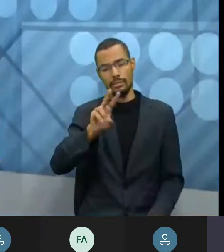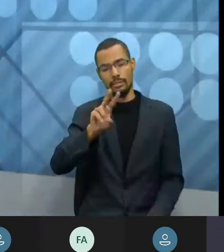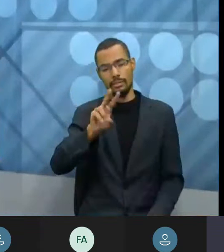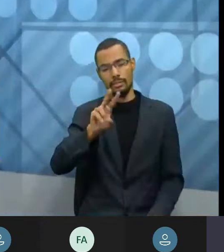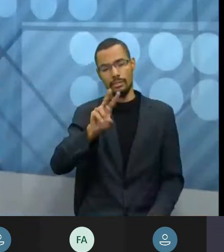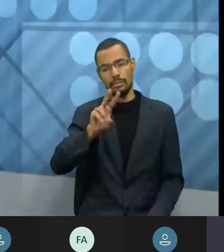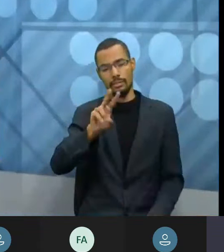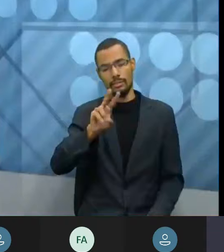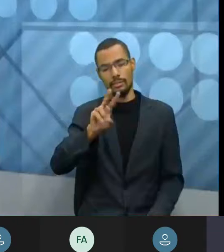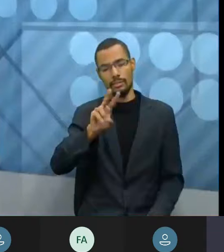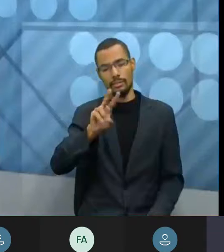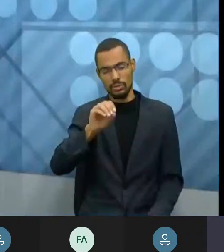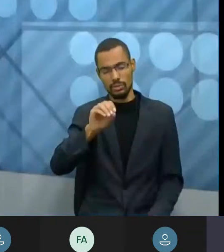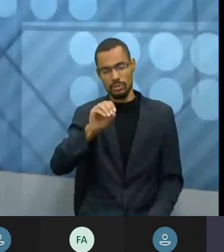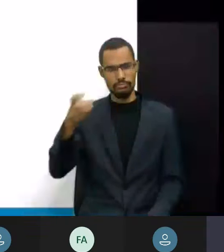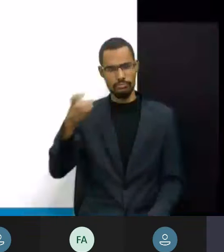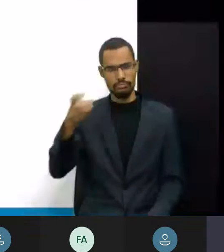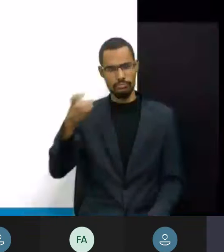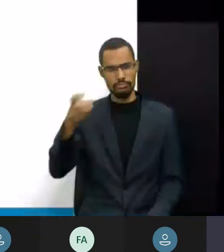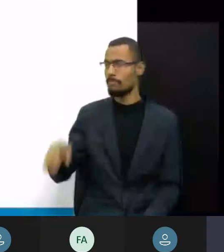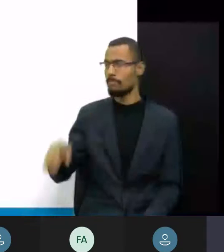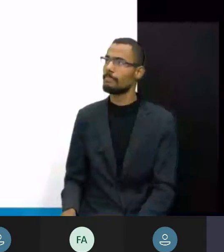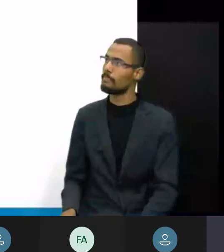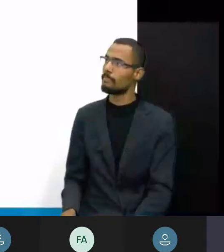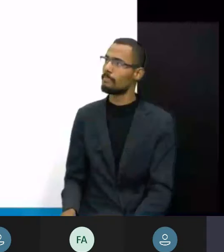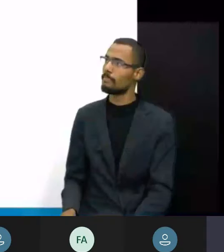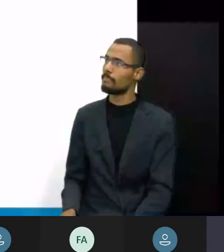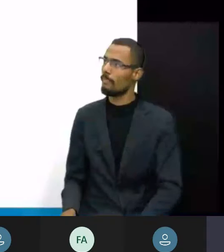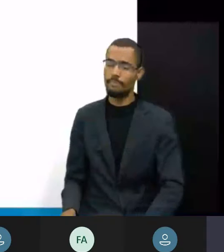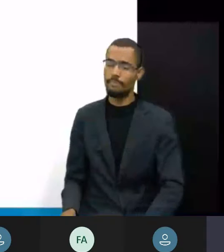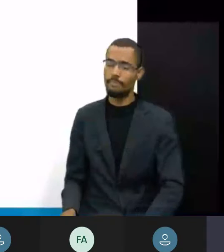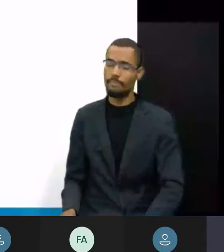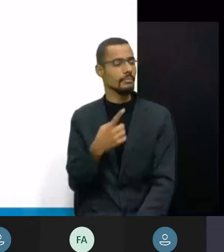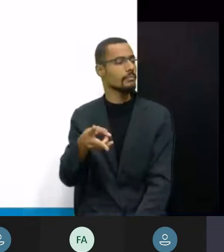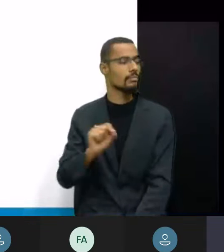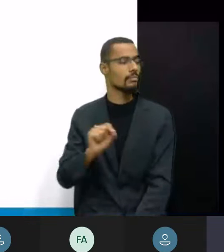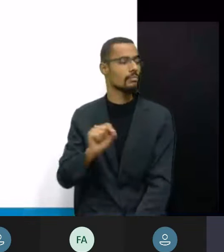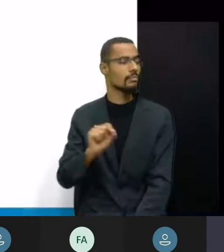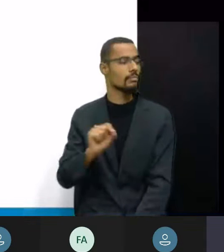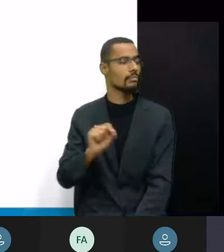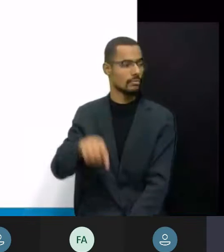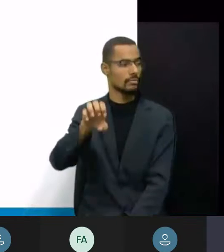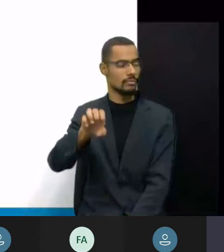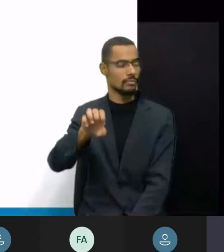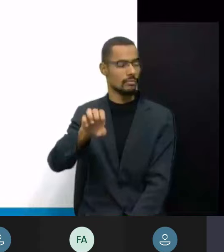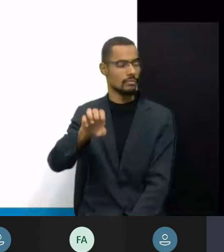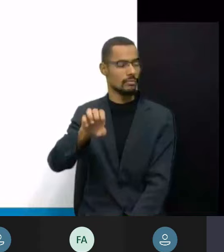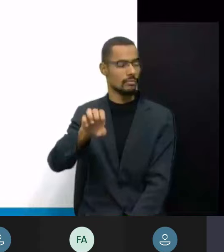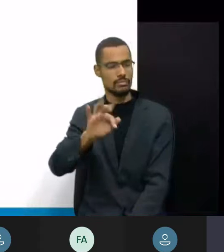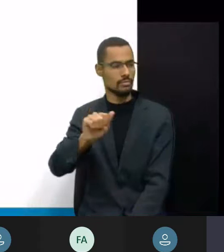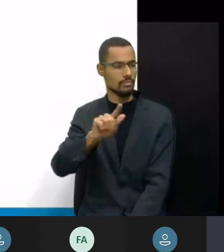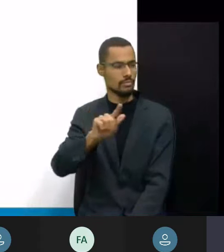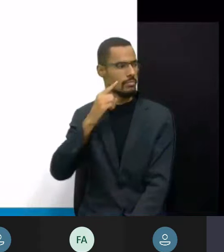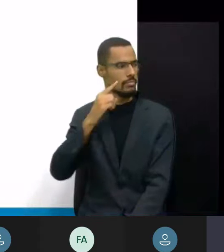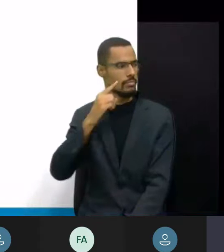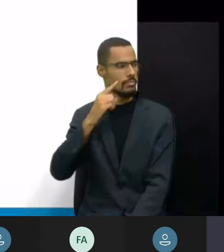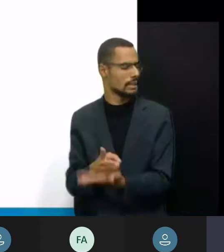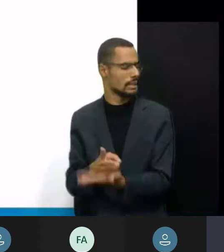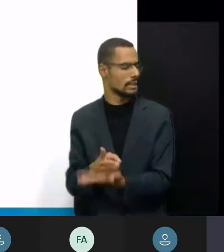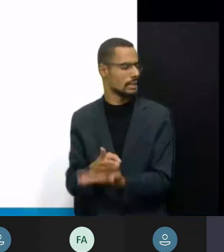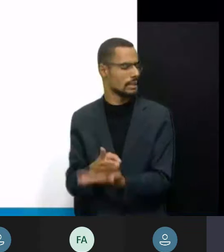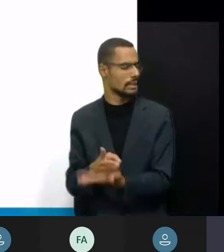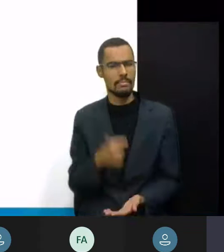as nossas lâminas são coradas com hematoxilina e eosina. Então, a gente consegue definir região de núcleo celular,